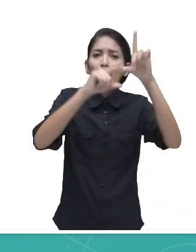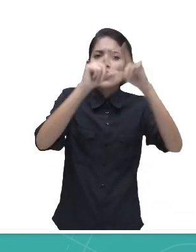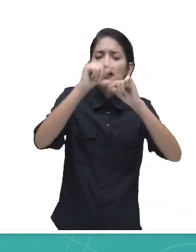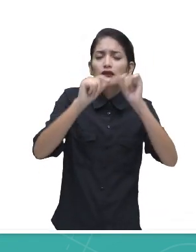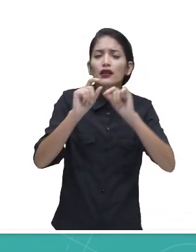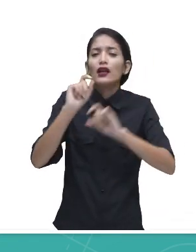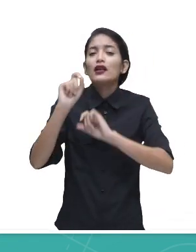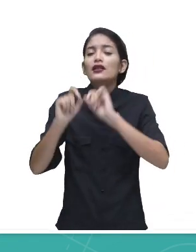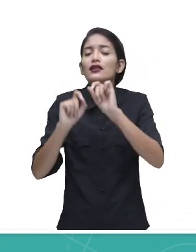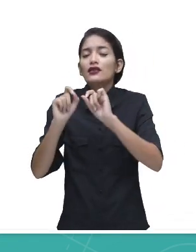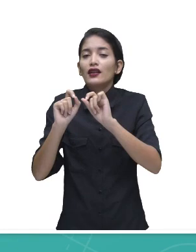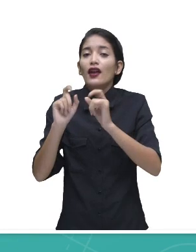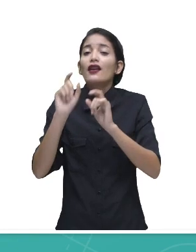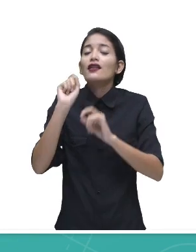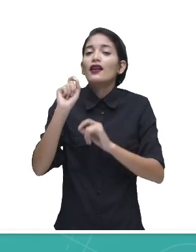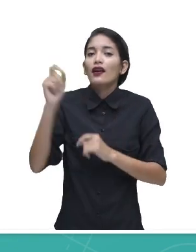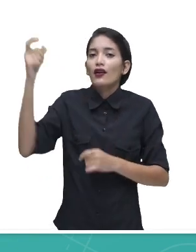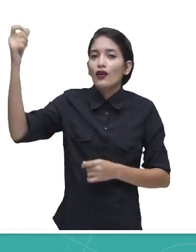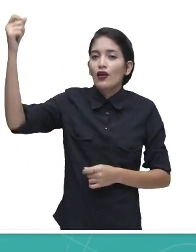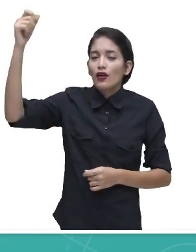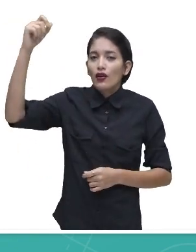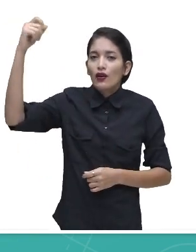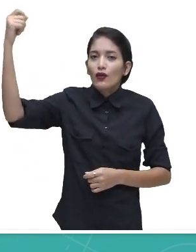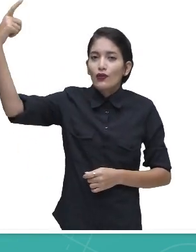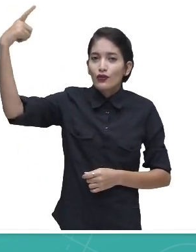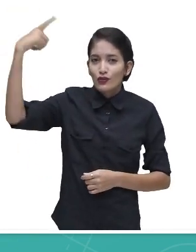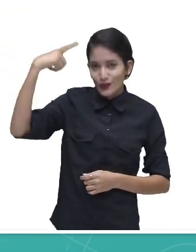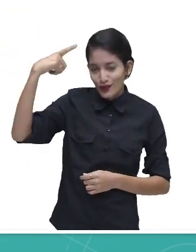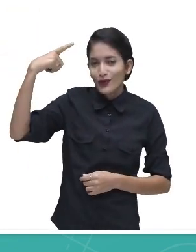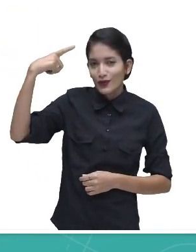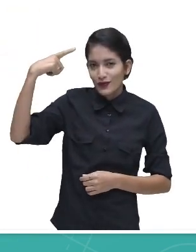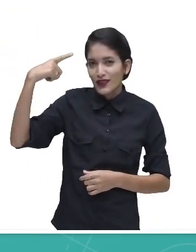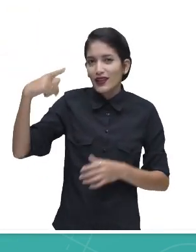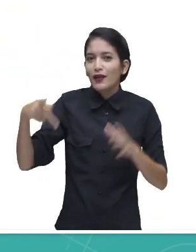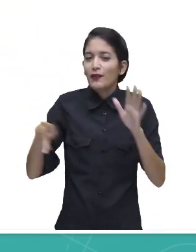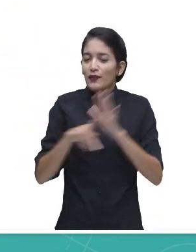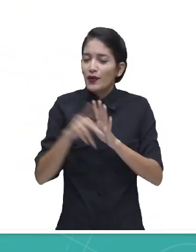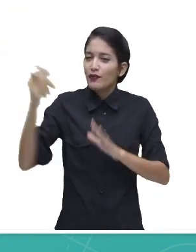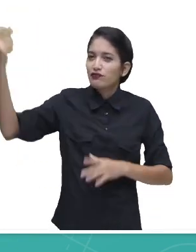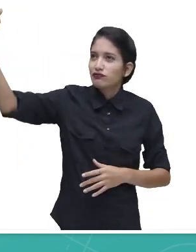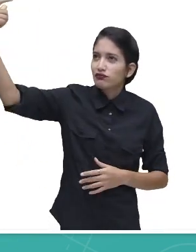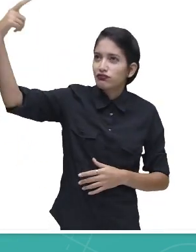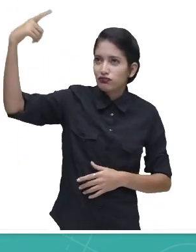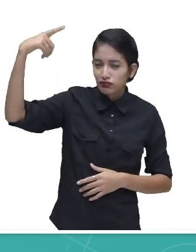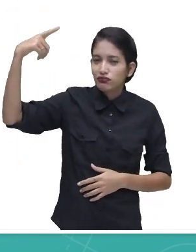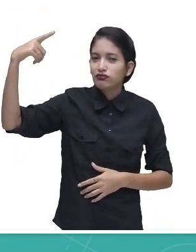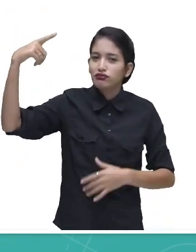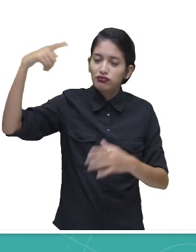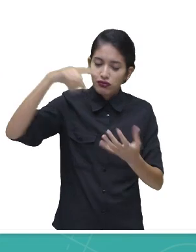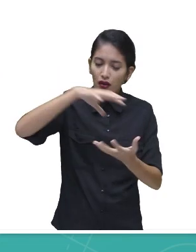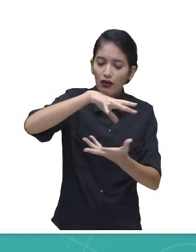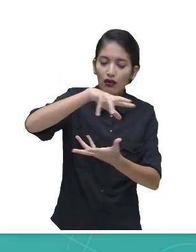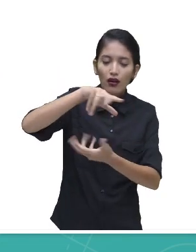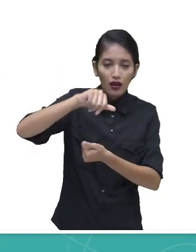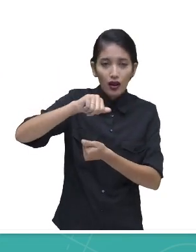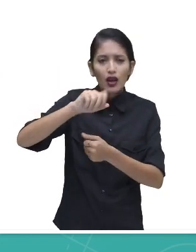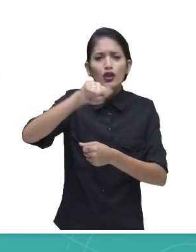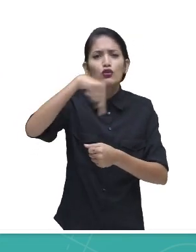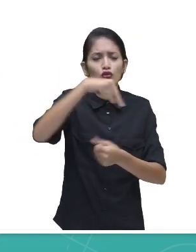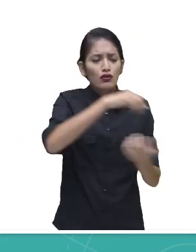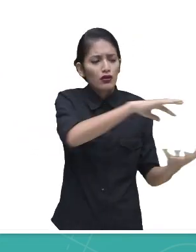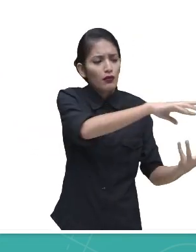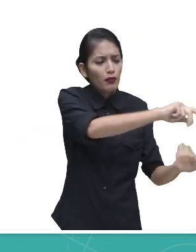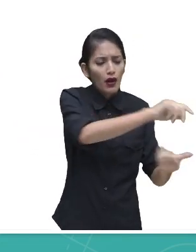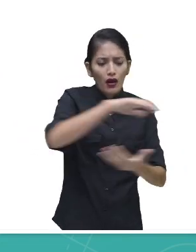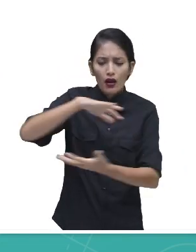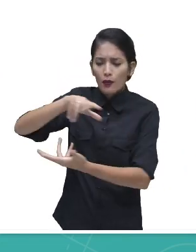é o Sol, que é a nossa luz, né? Que é o Sol que ilumina o nosso planeta e os outros planetas que estão